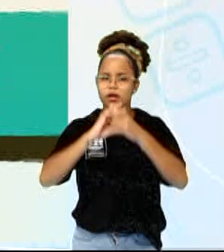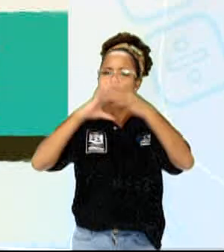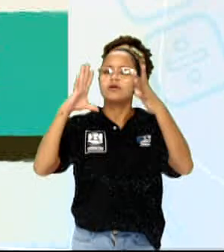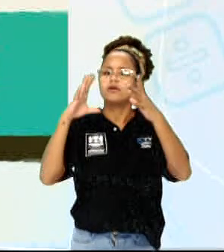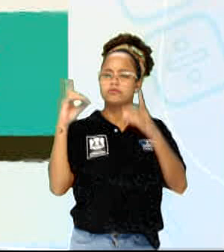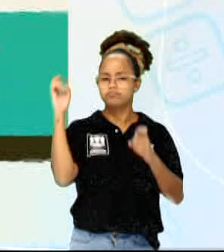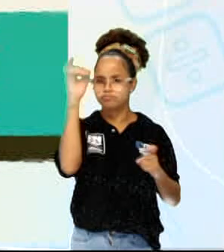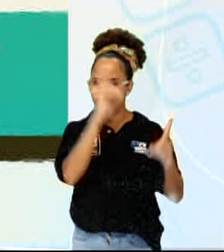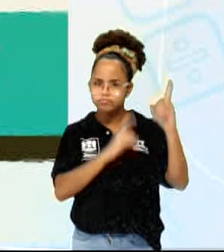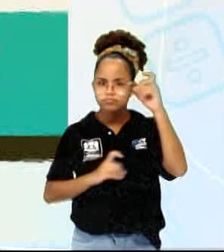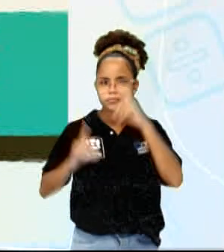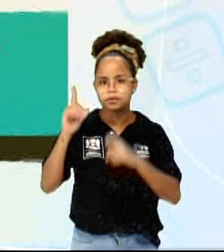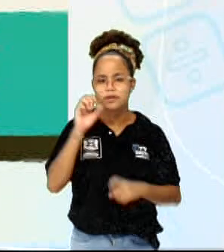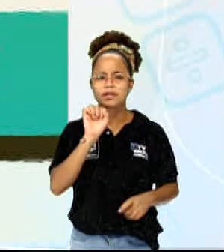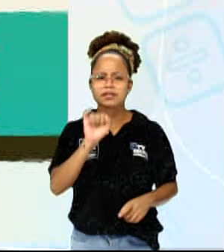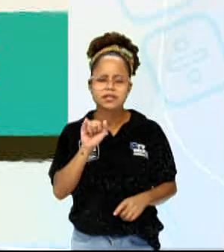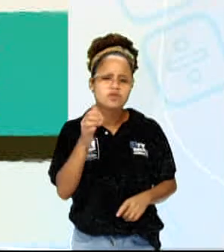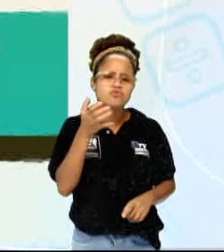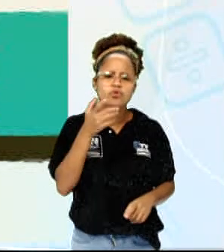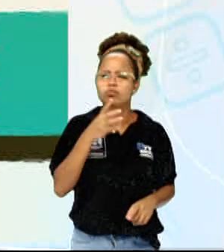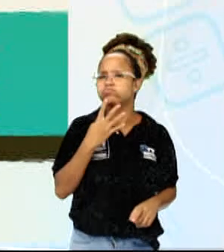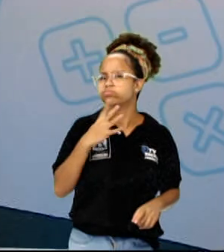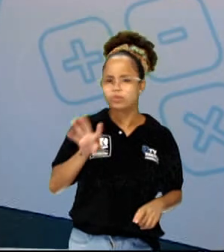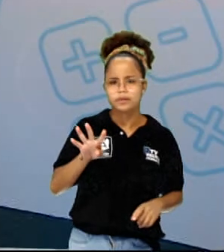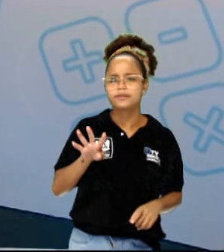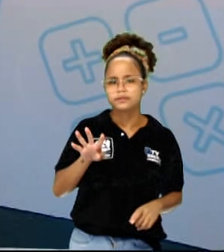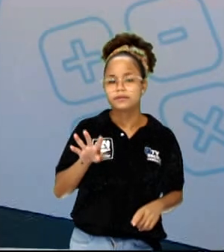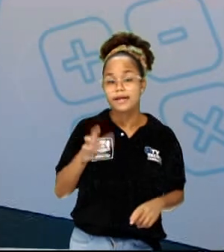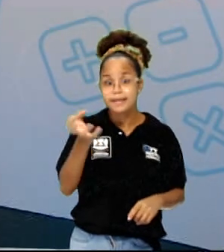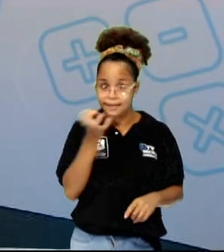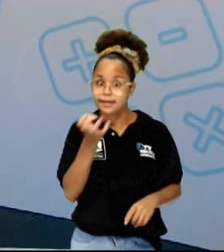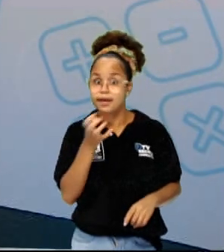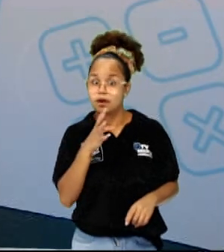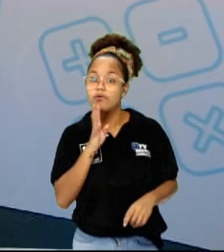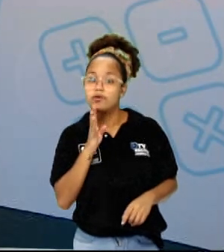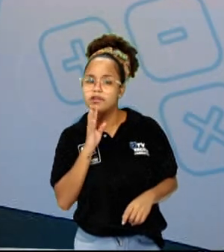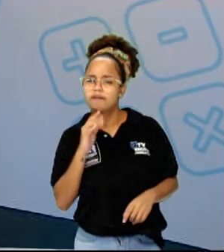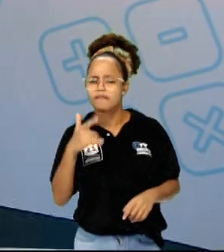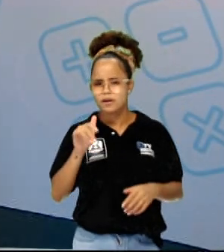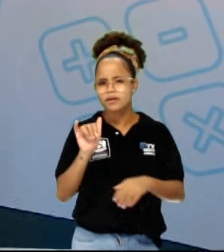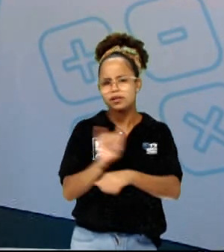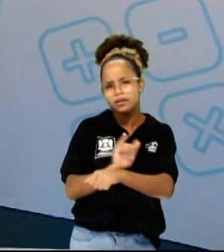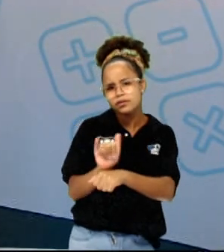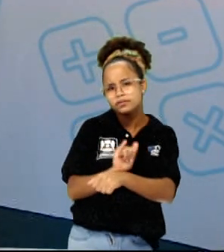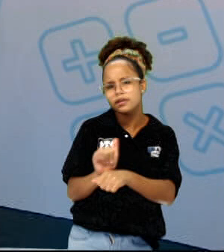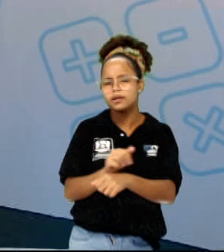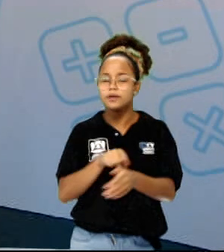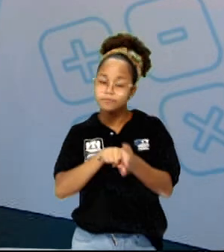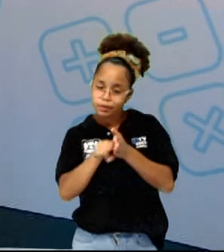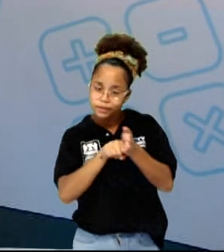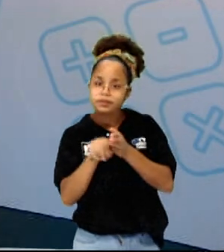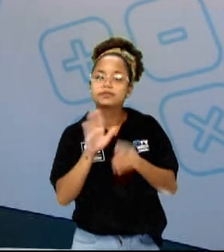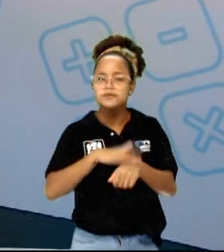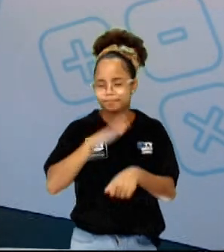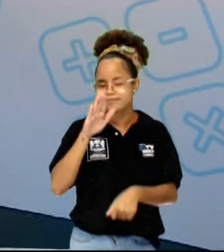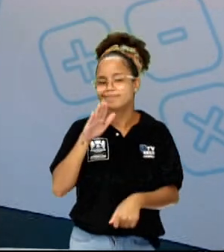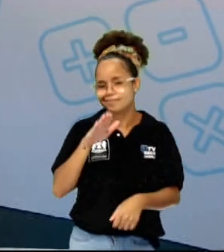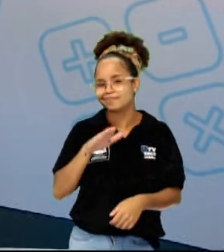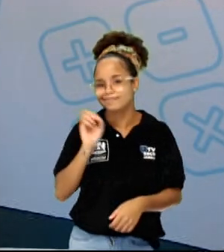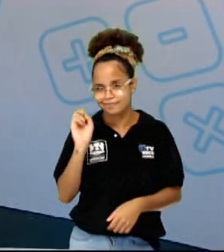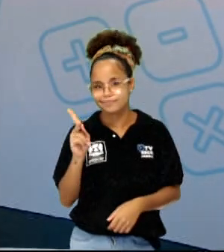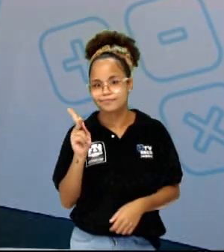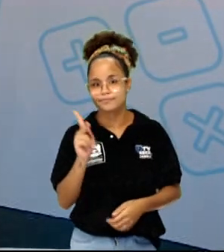quer conhecer, vai lá na internet, dá uma pesquisada, se informa mais.